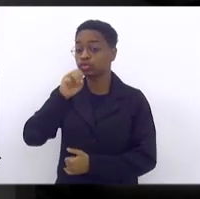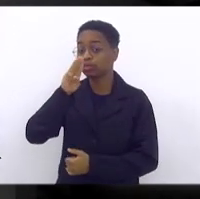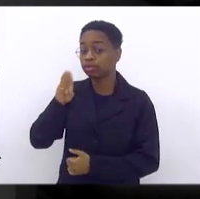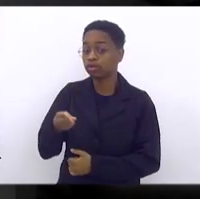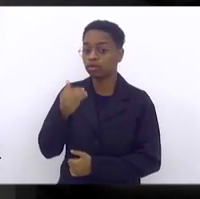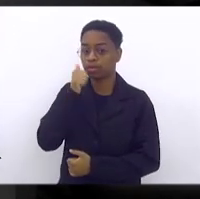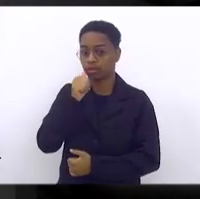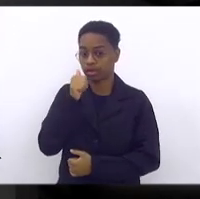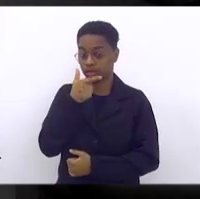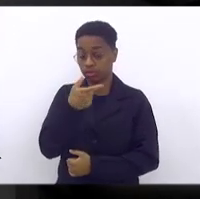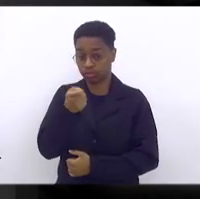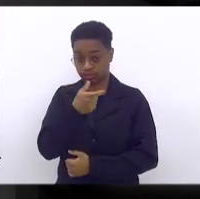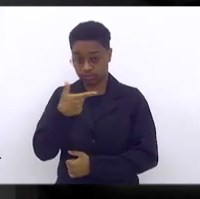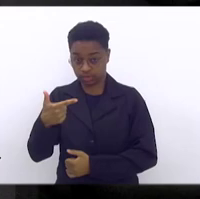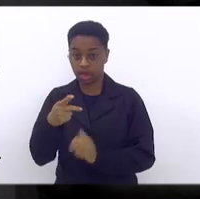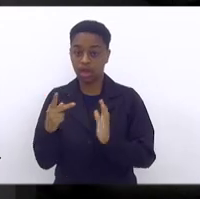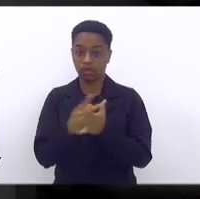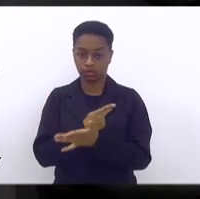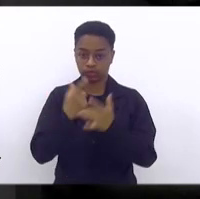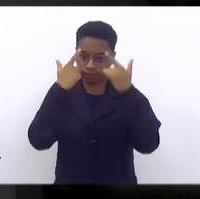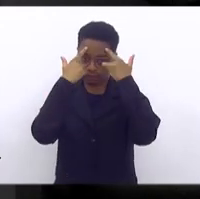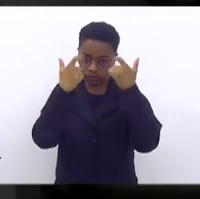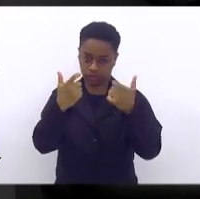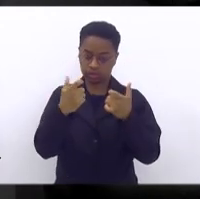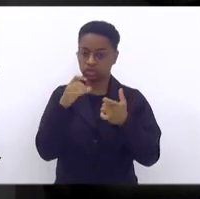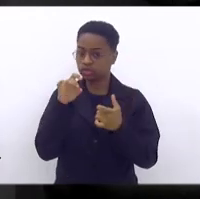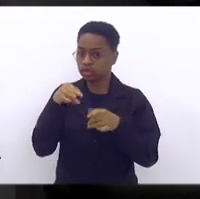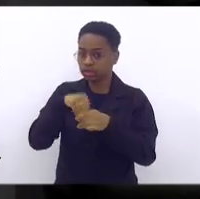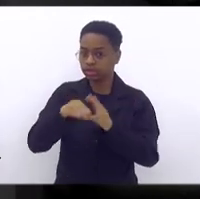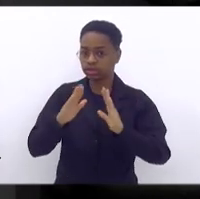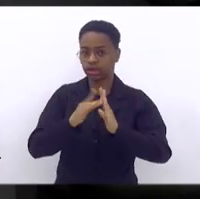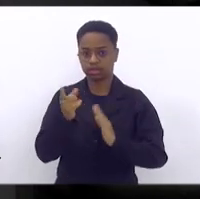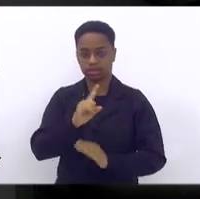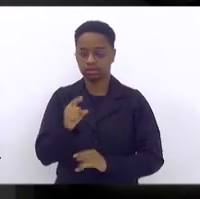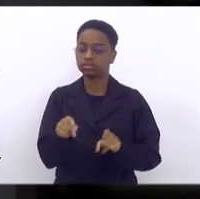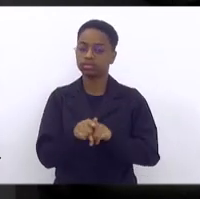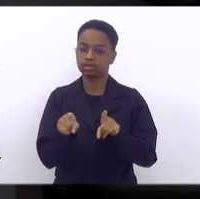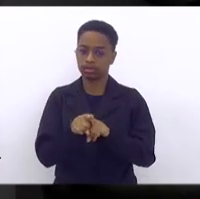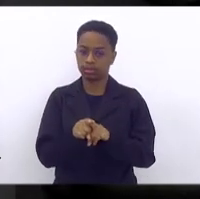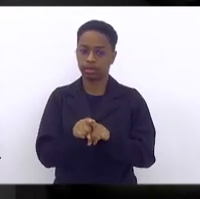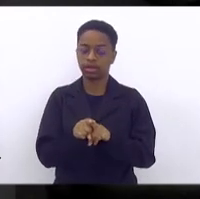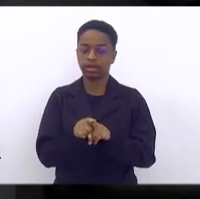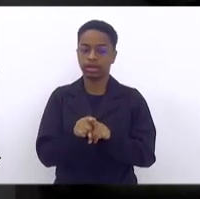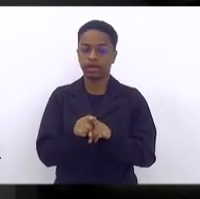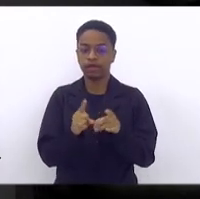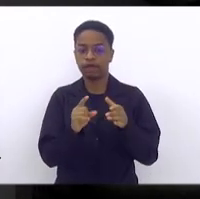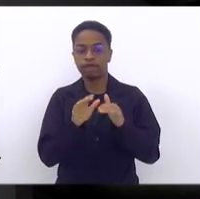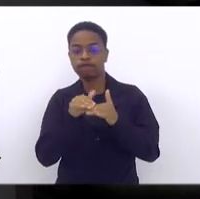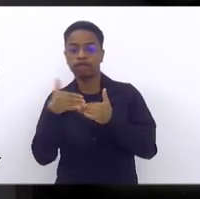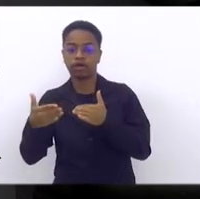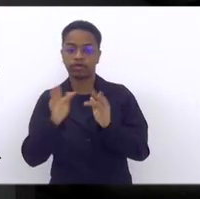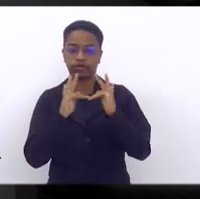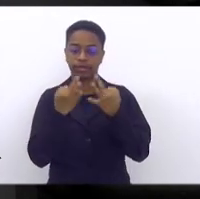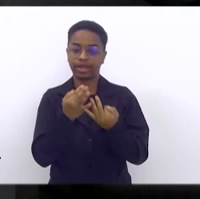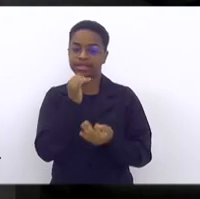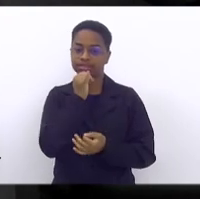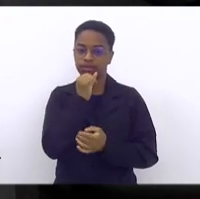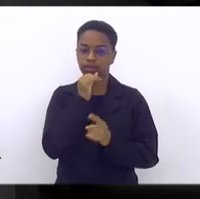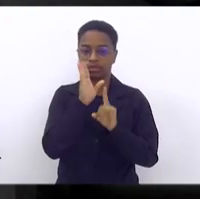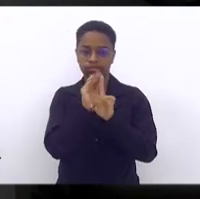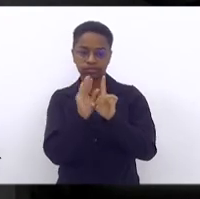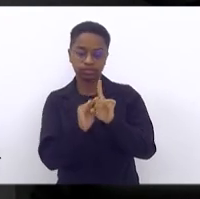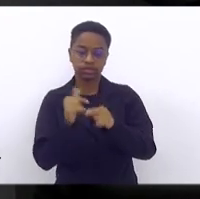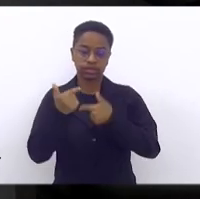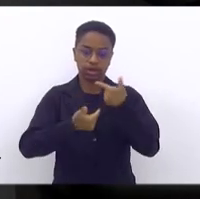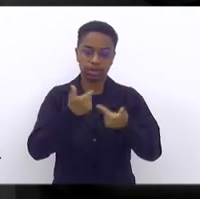em 2022 foram vítimas de violência. Não só a violência doméstica, mas também a violência extrafamiliar. Caso, por exemplo, de assédio no trabalho, assédio